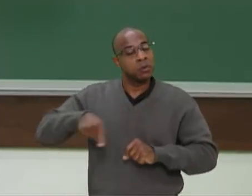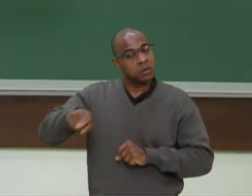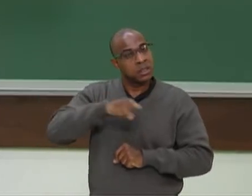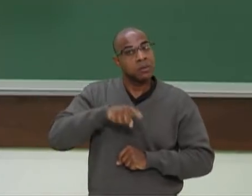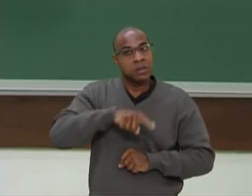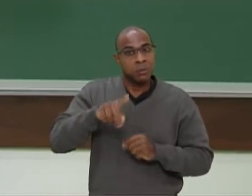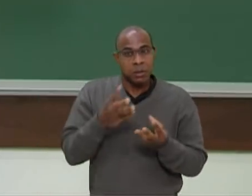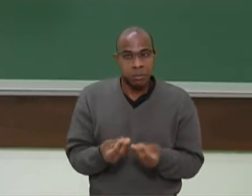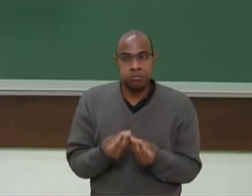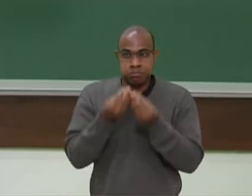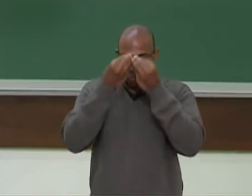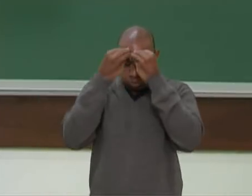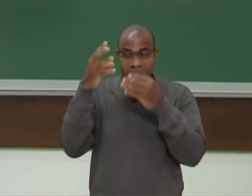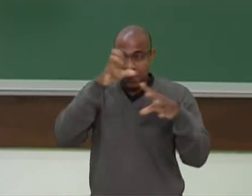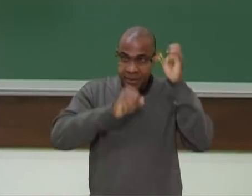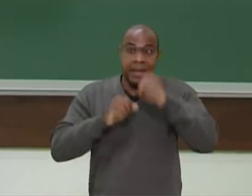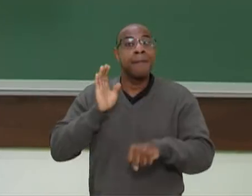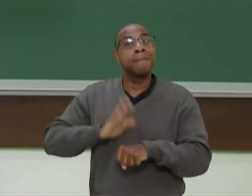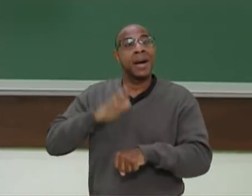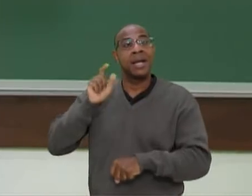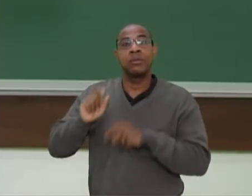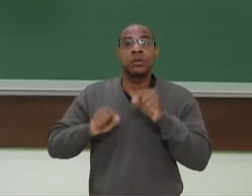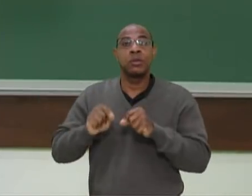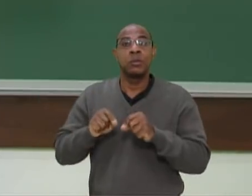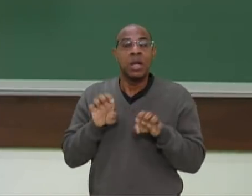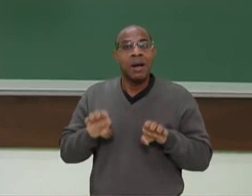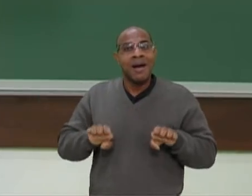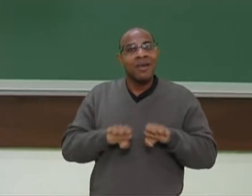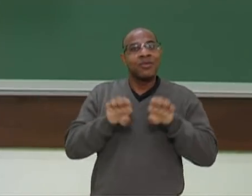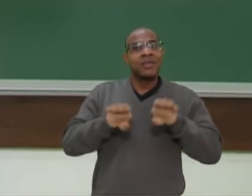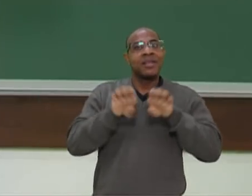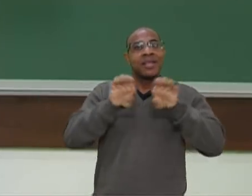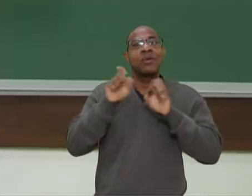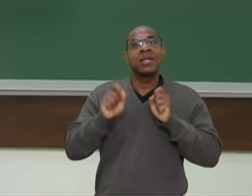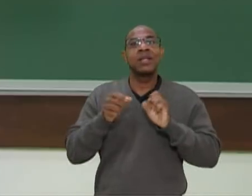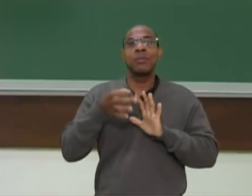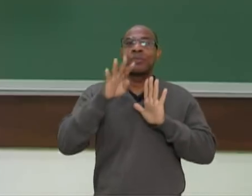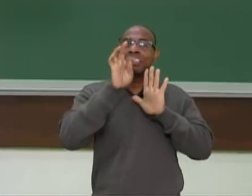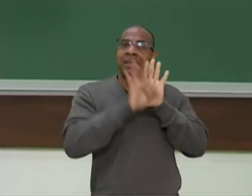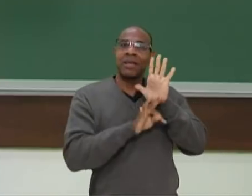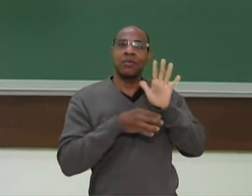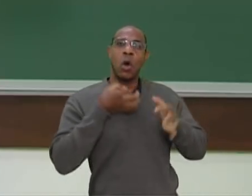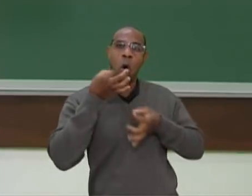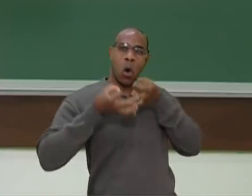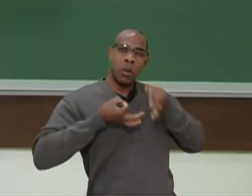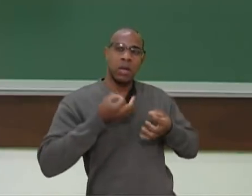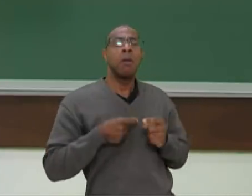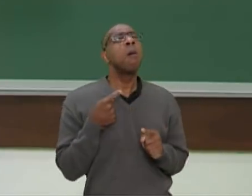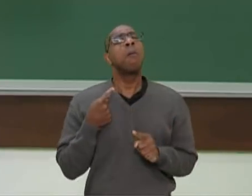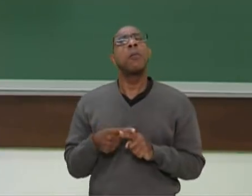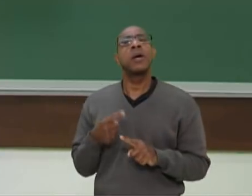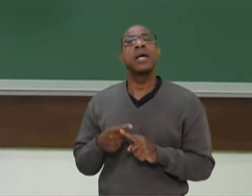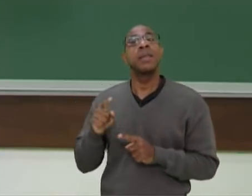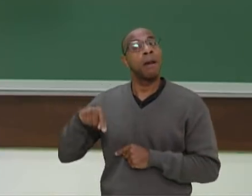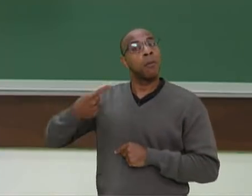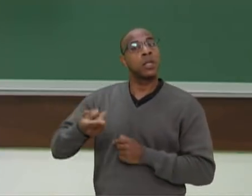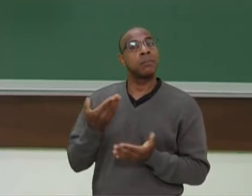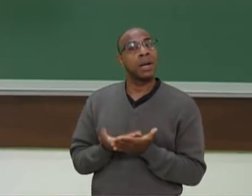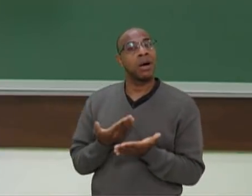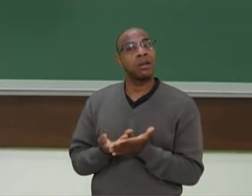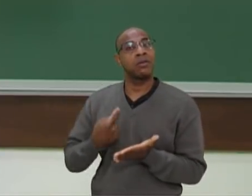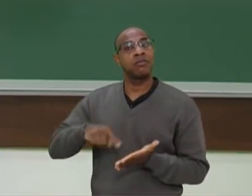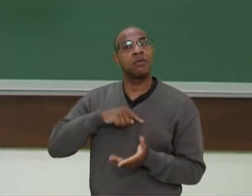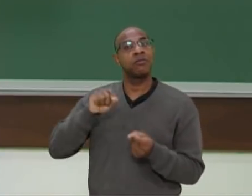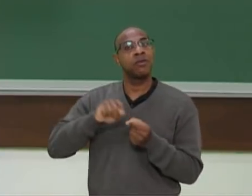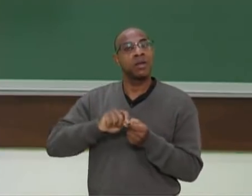possam fixar sobre a estrutura do artigo de opinião. Por quê? Na próxima aula nós vamos